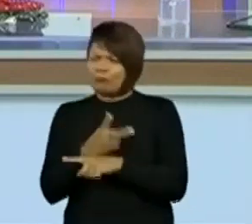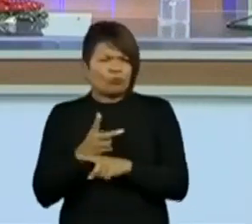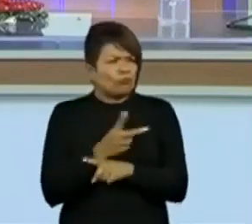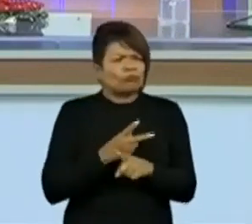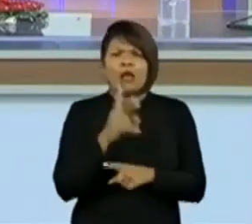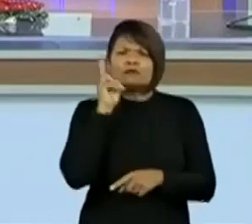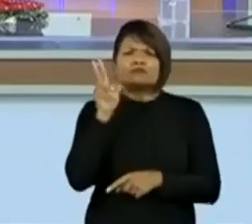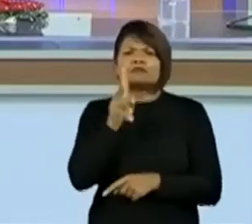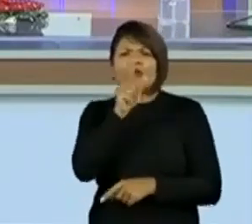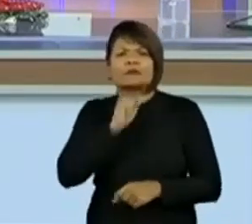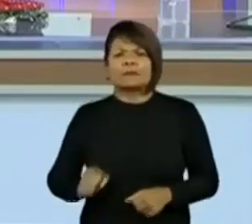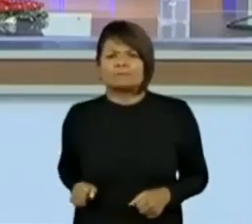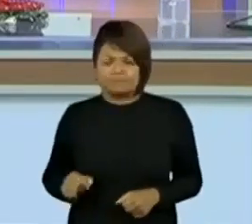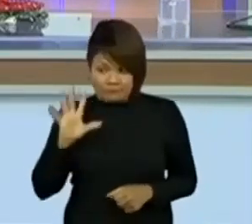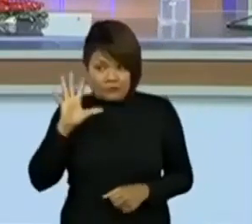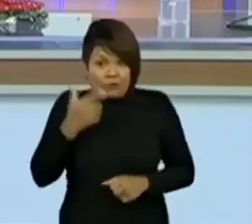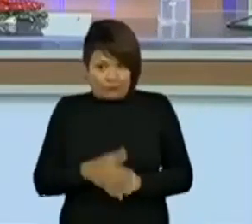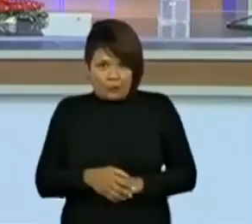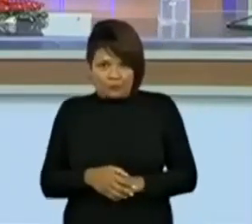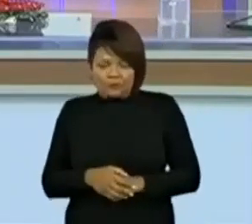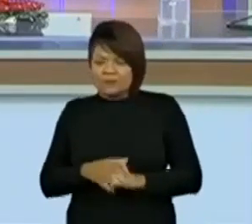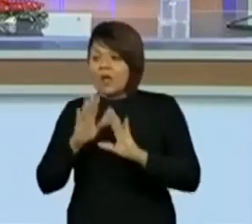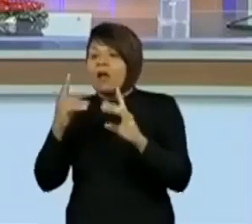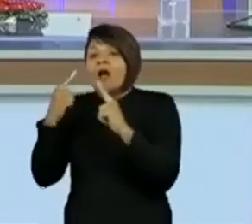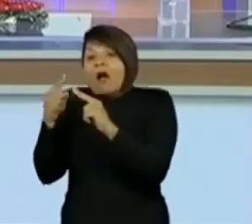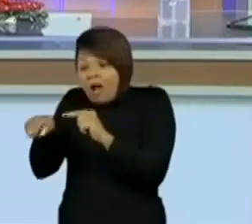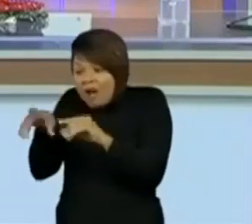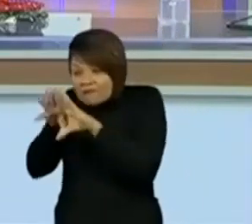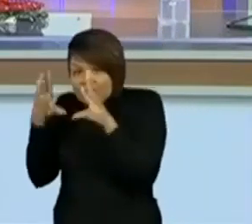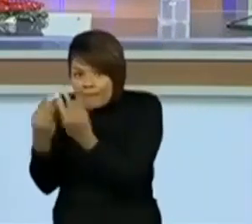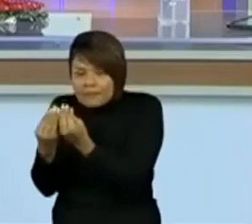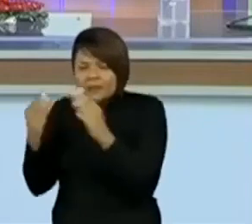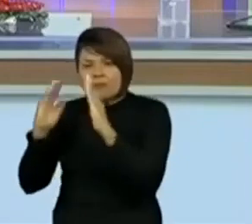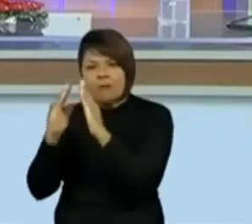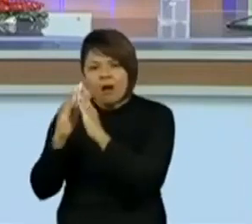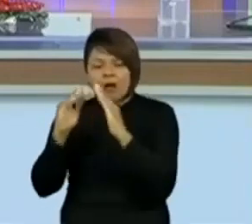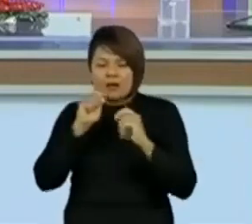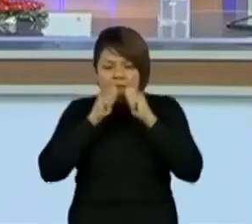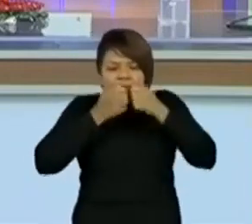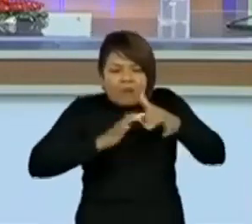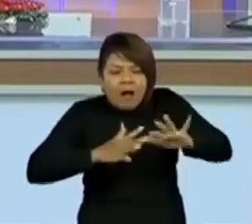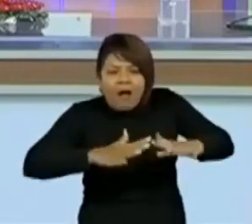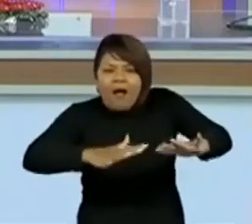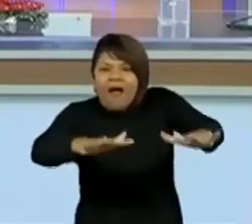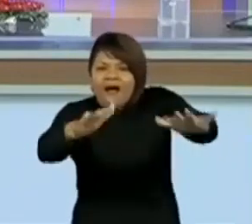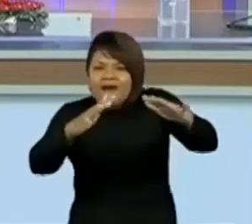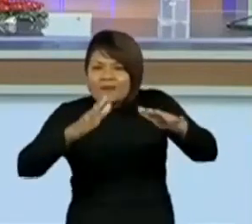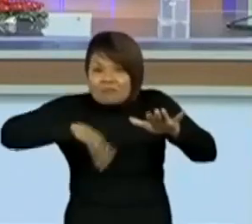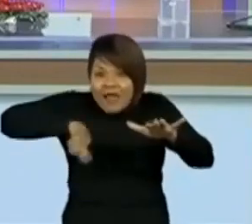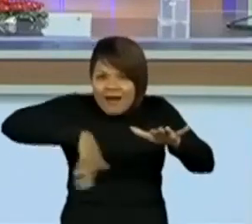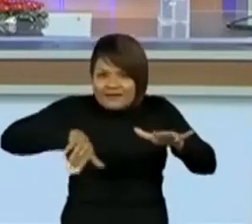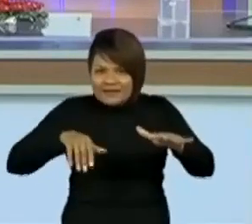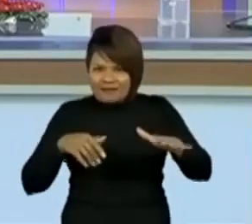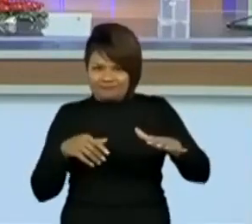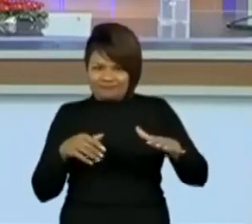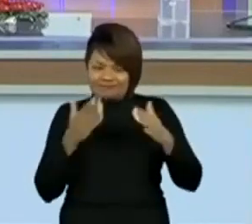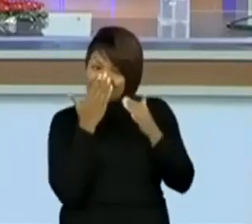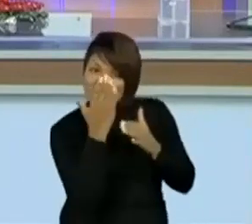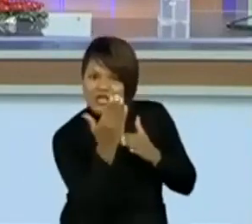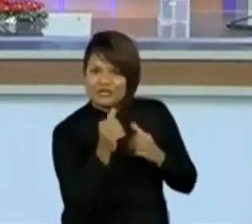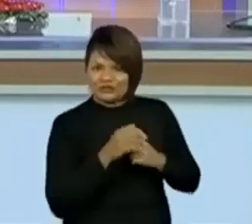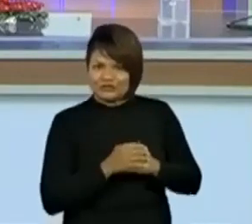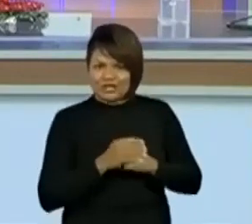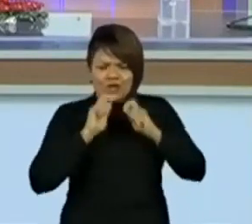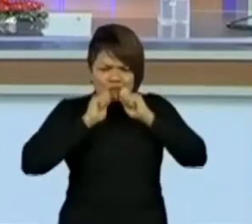Amanhecia todos os dias vislumbrando o azul do mar. O mar era muito bonito. As